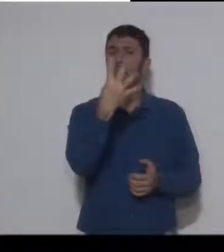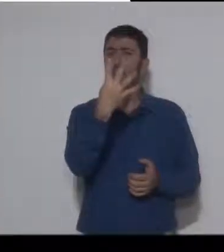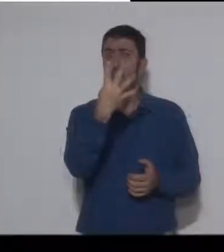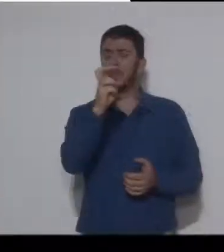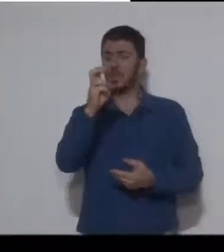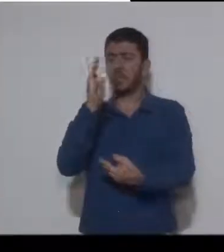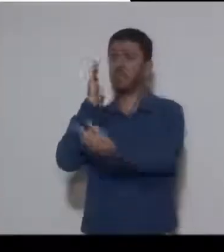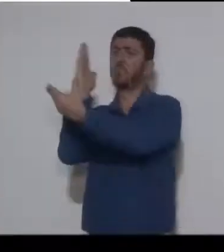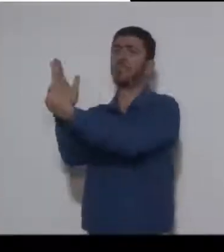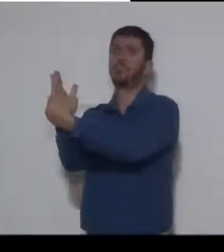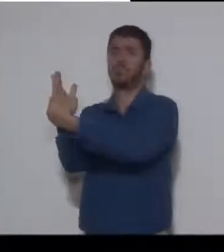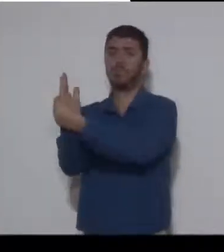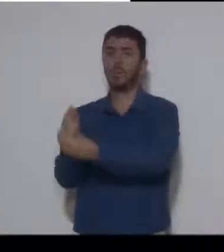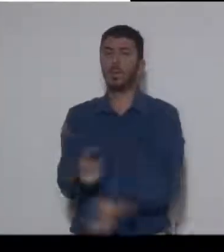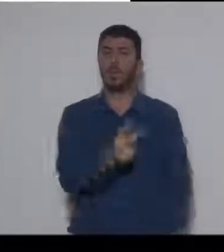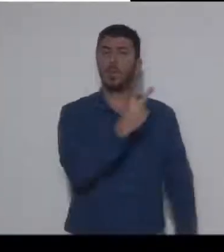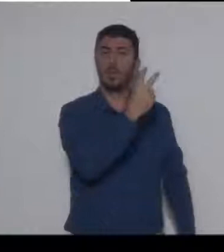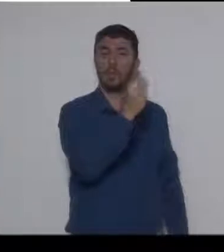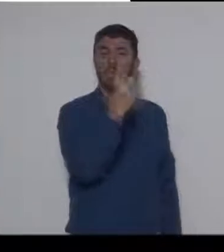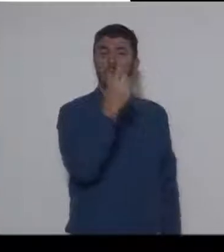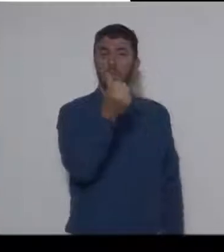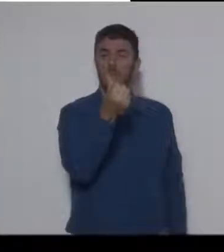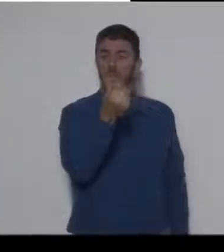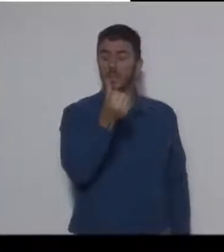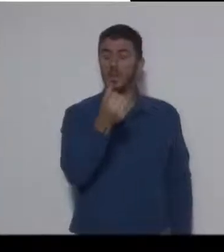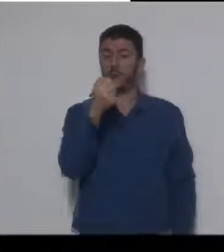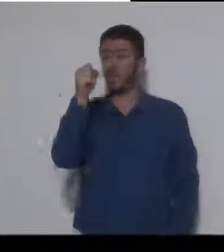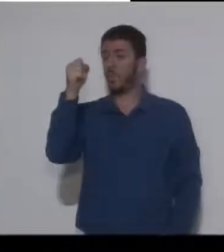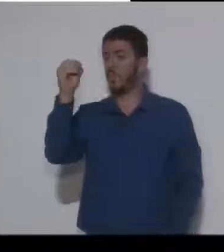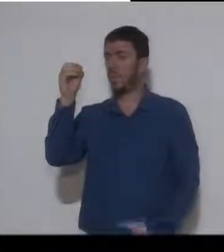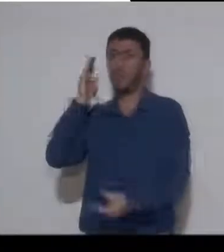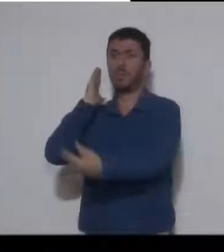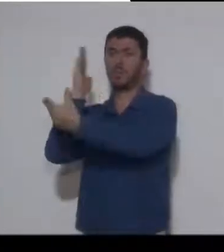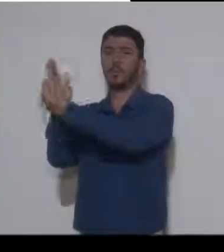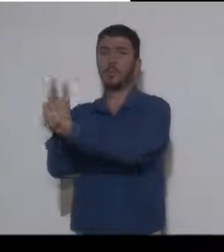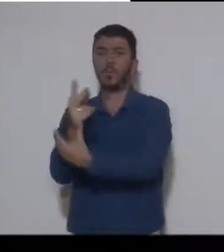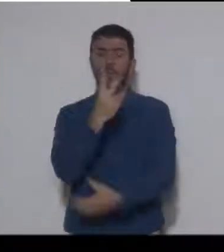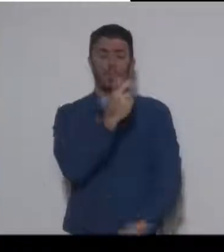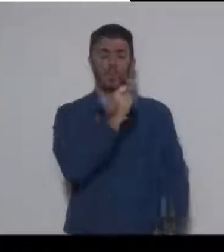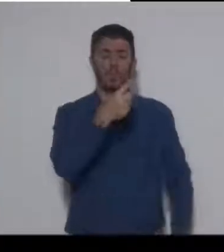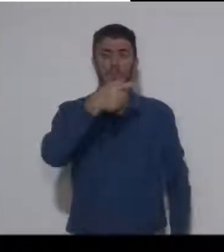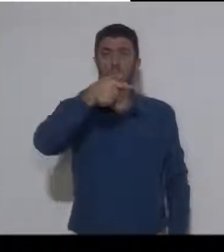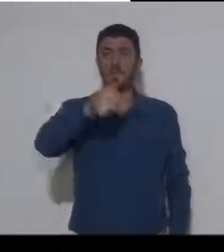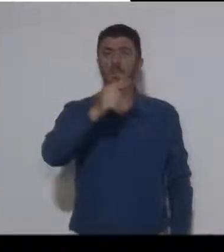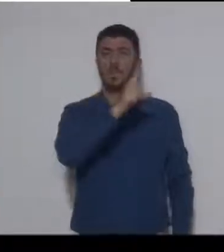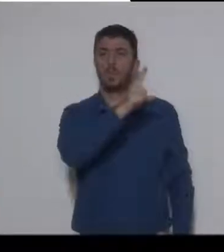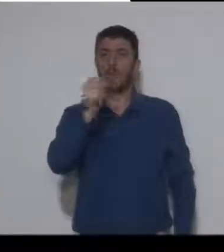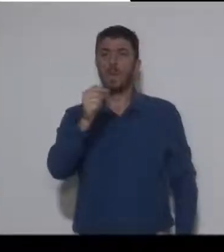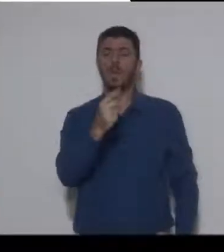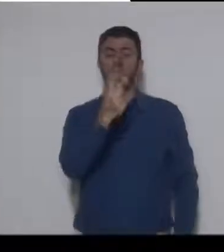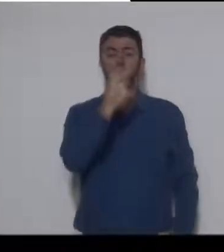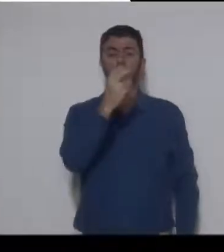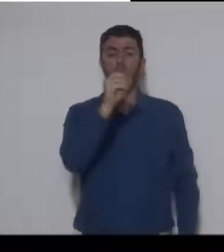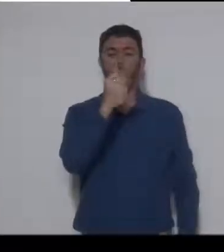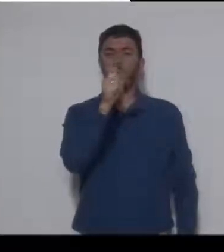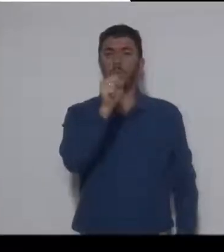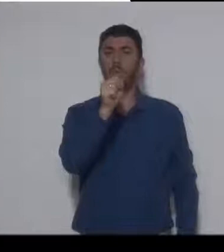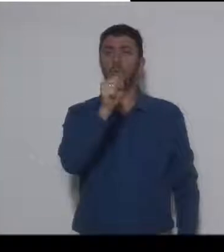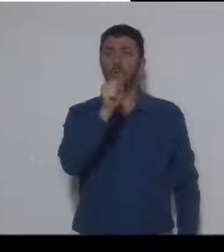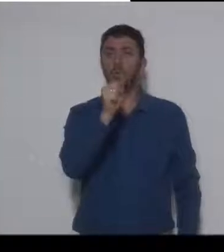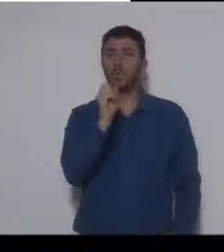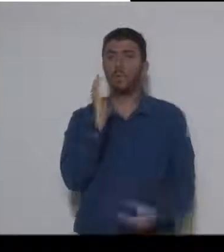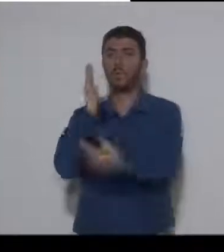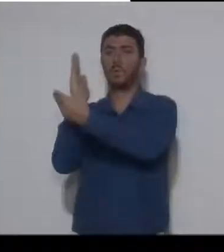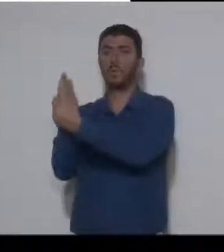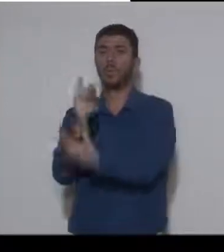esquerda. 2017, 100 ações. 2018, 215 ações. E em 2019, nós já estamos até